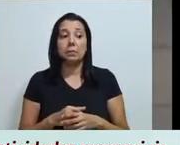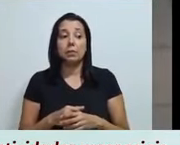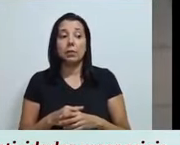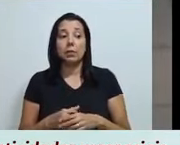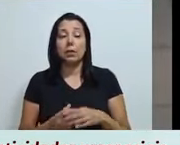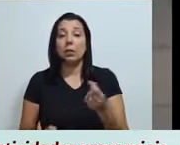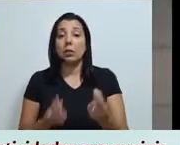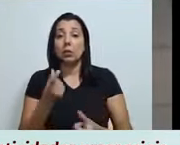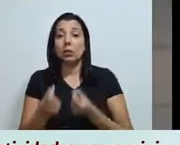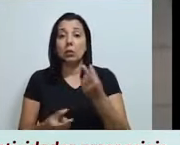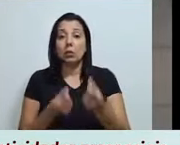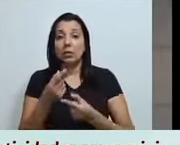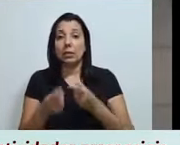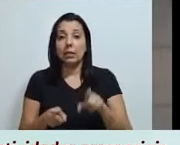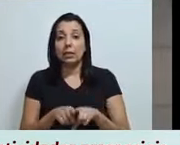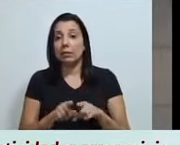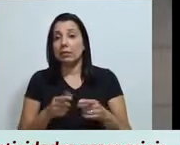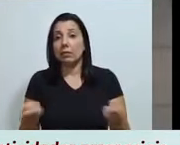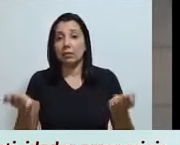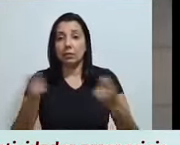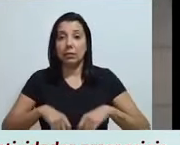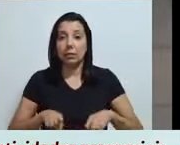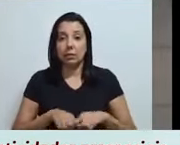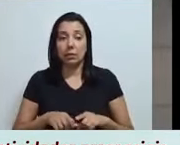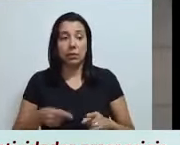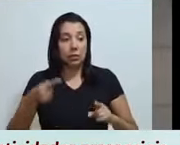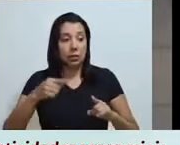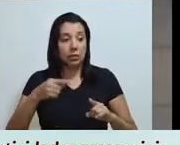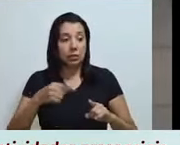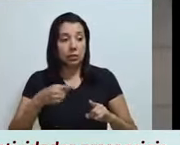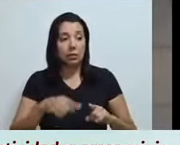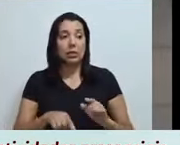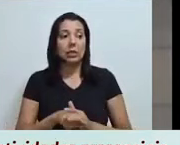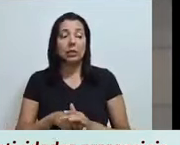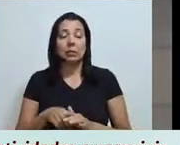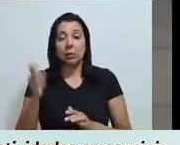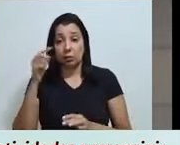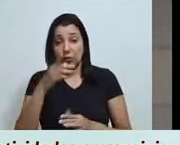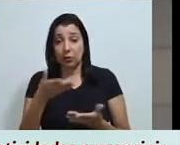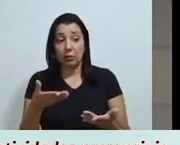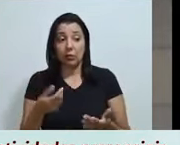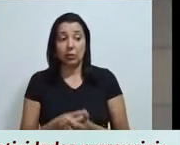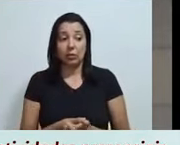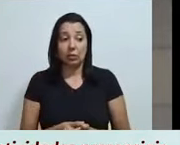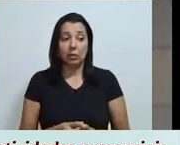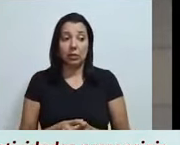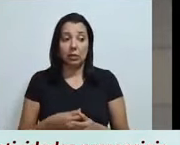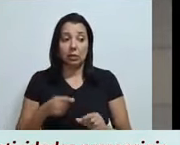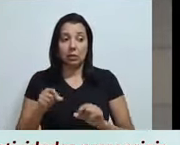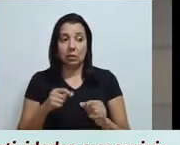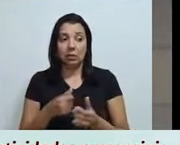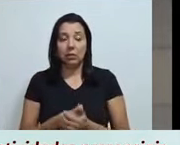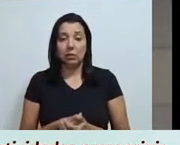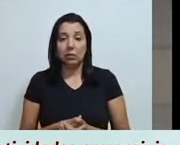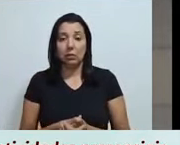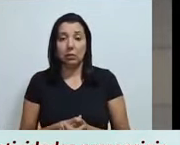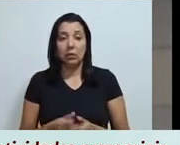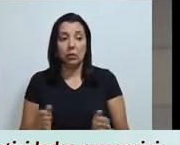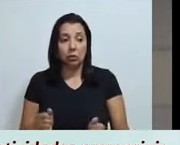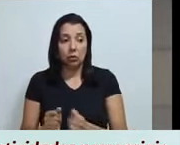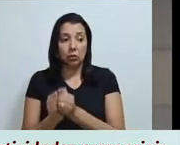menor possibilidade de enfrentar, e ainda mais nesse cenário de crise. Então, acho que todos juntos a gente